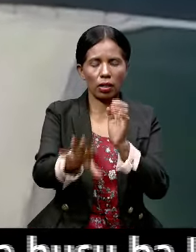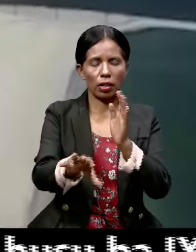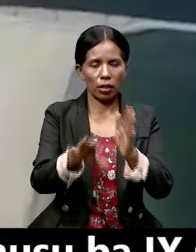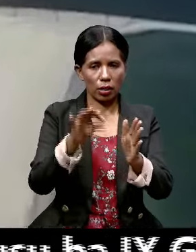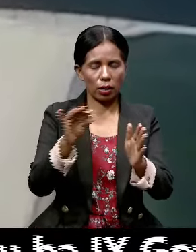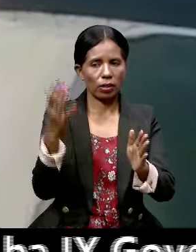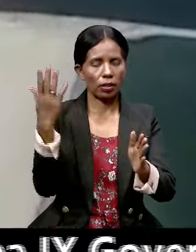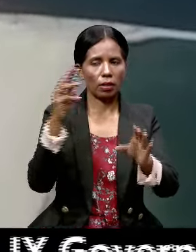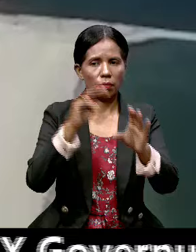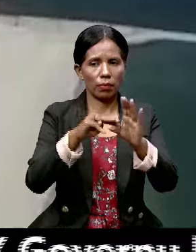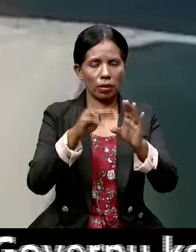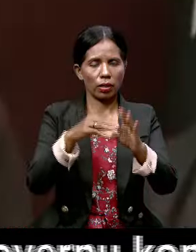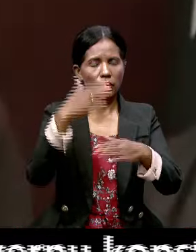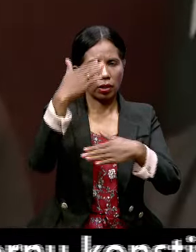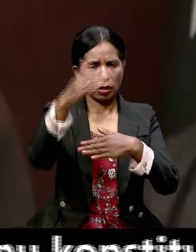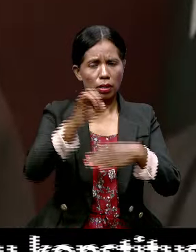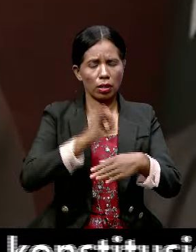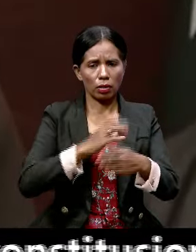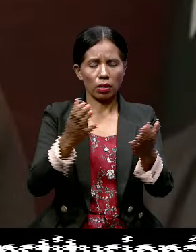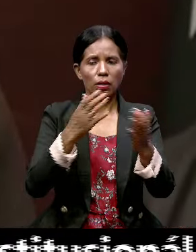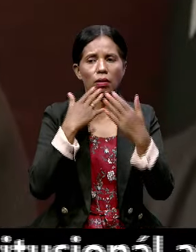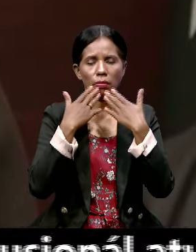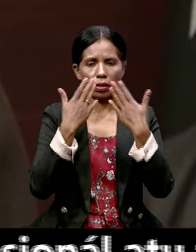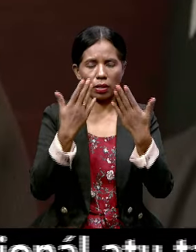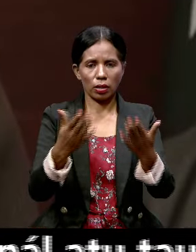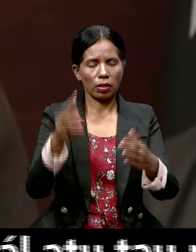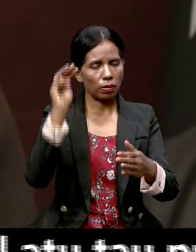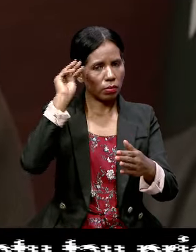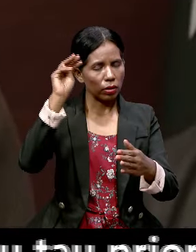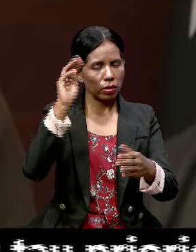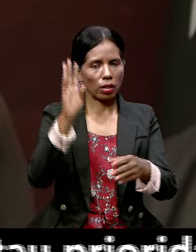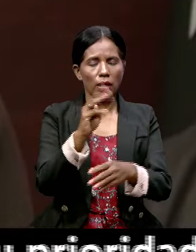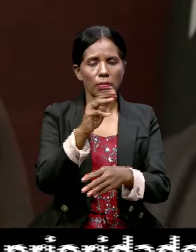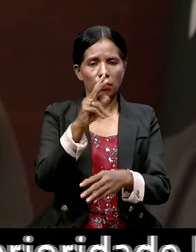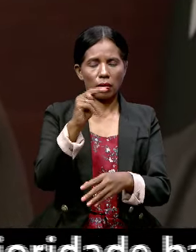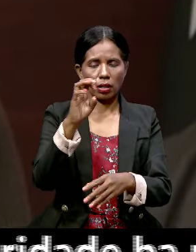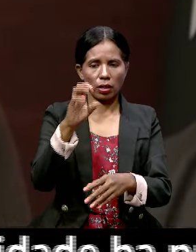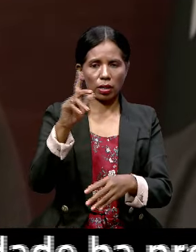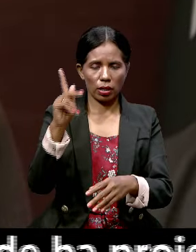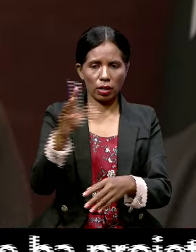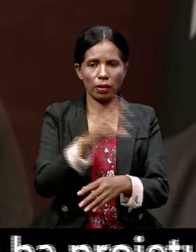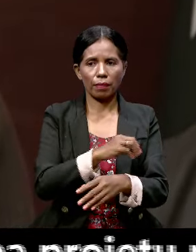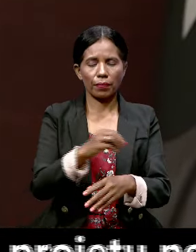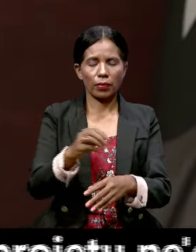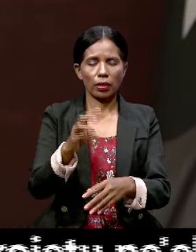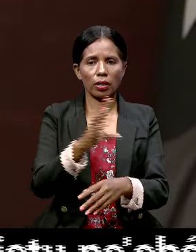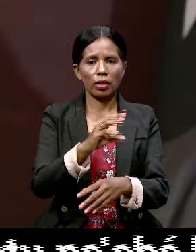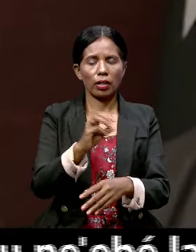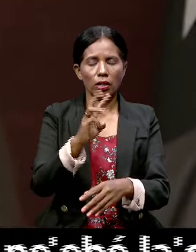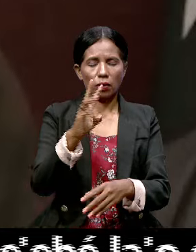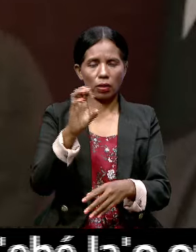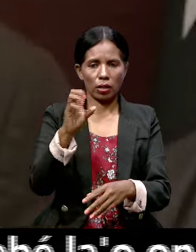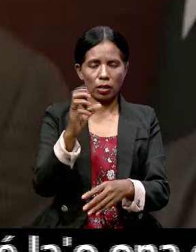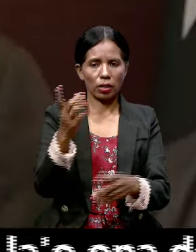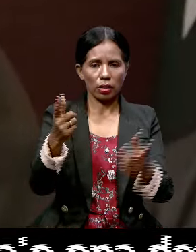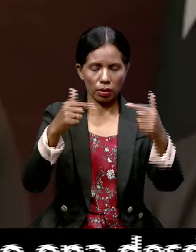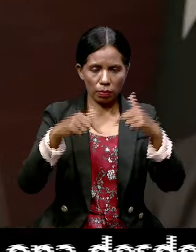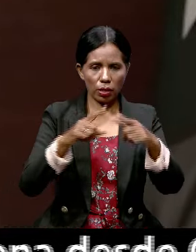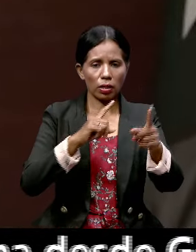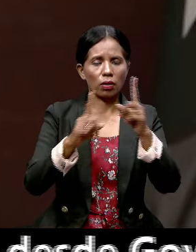ni mercado iya liur hawa kara kato obrigado para kwa ministerio negosi estrangeiro sua excelencia Wang Yi ni mai non ni